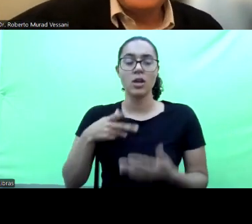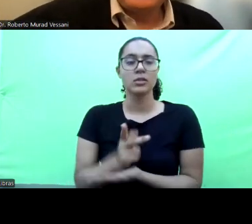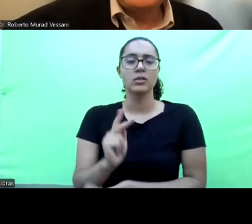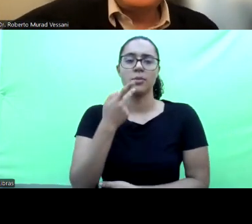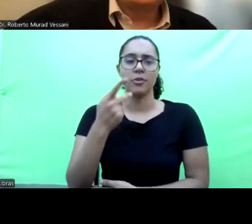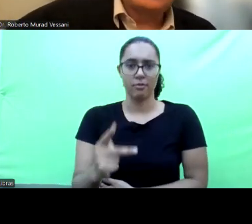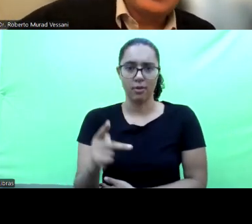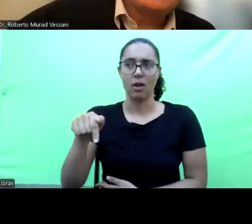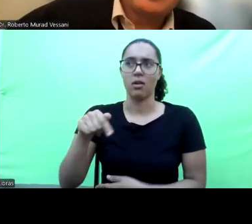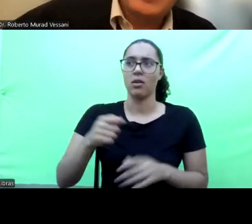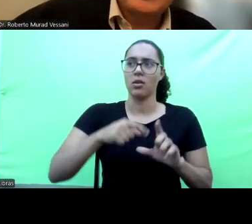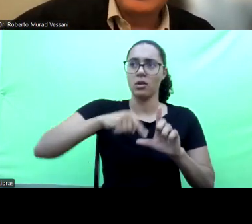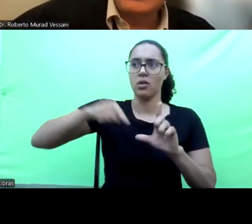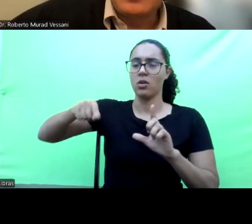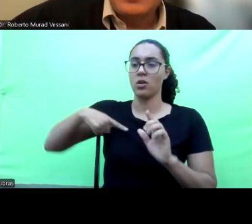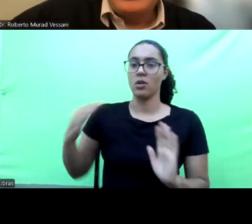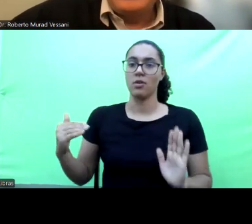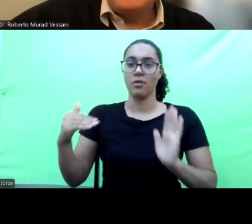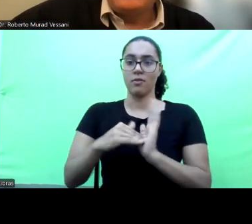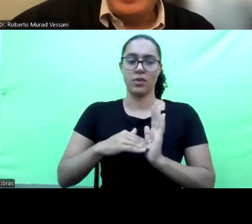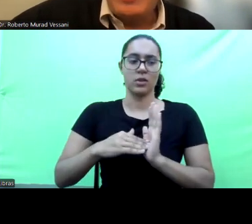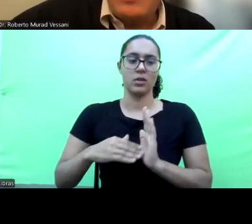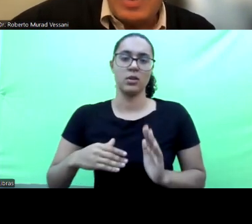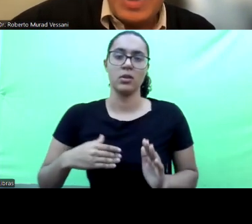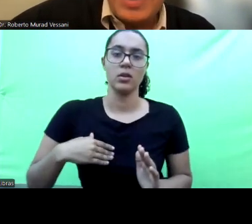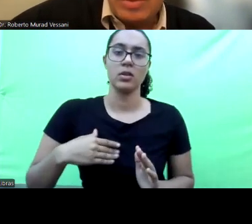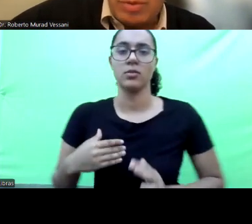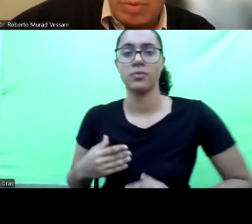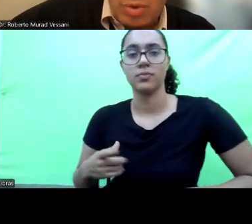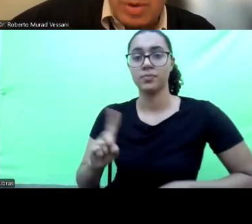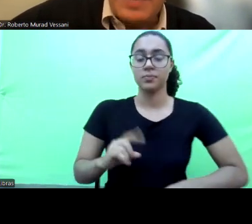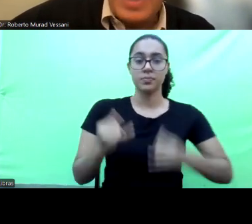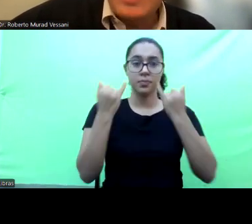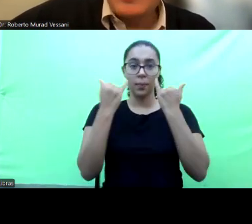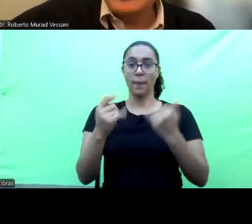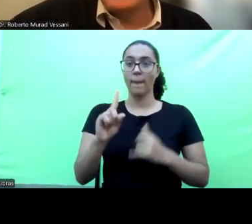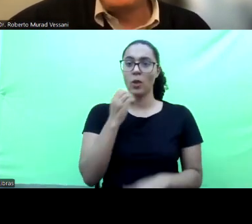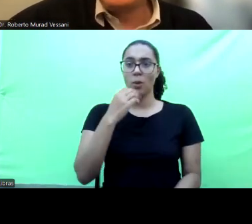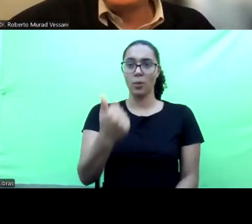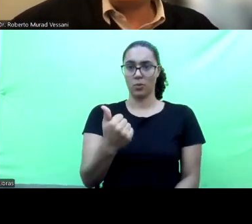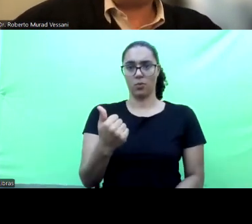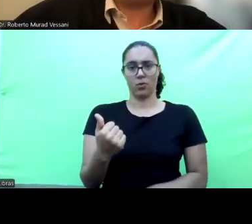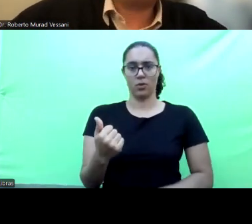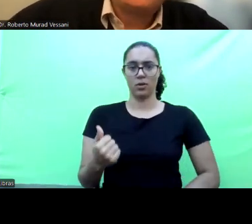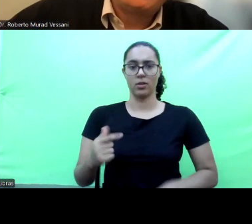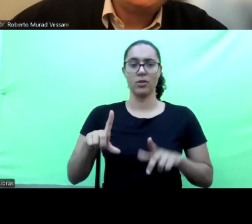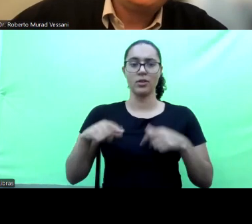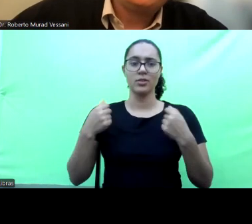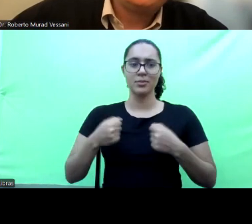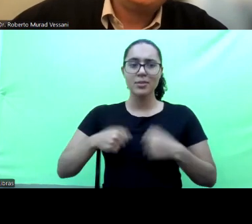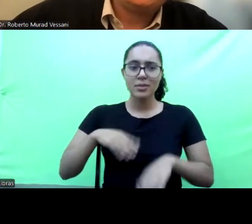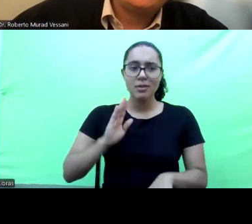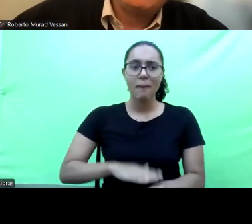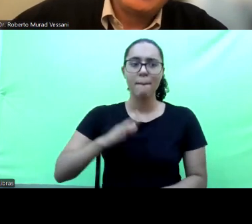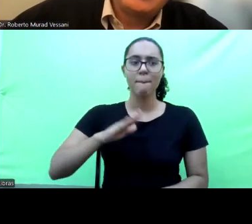a medida isolada da pressão ela não é uma informação tão boa, né? Às vezes a gente precisa de mais do que uma